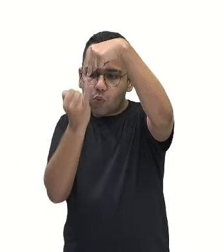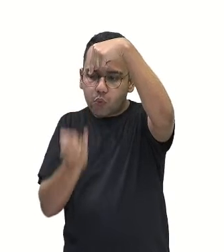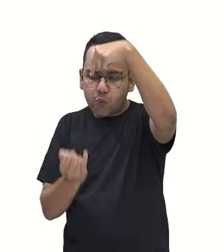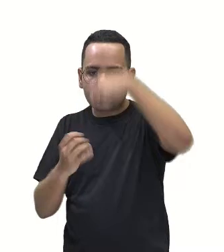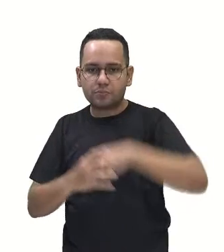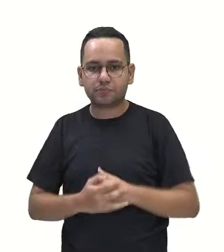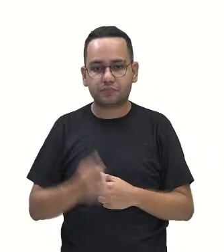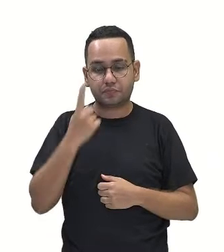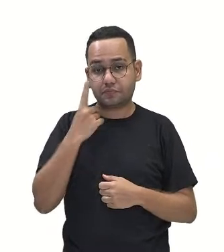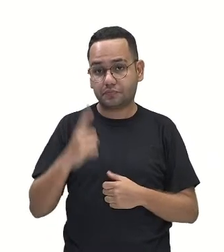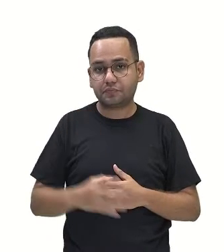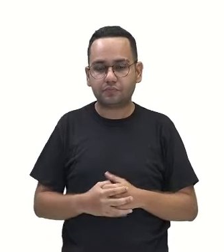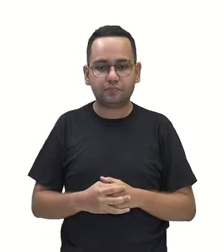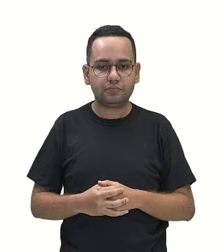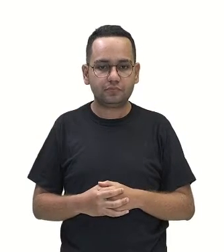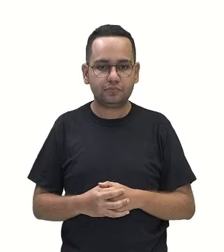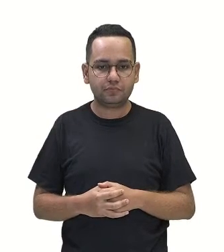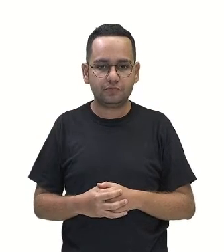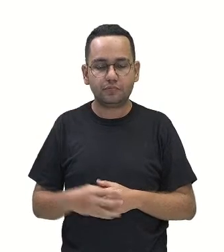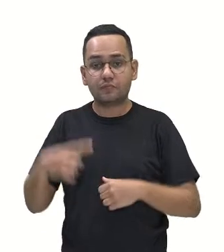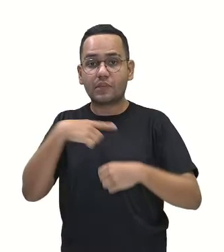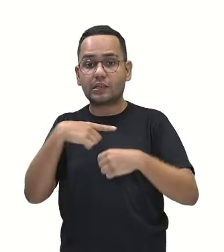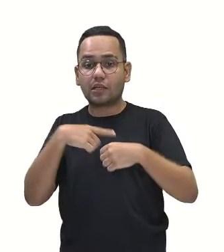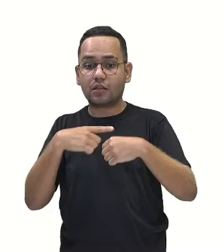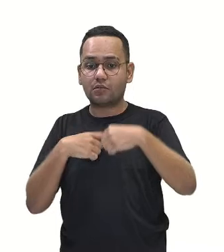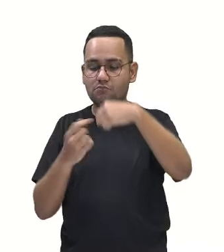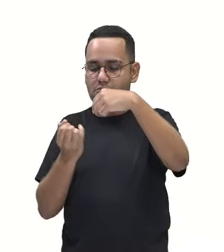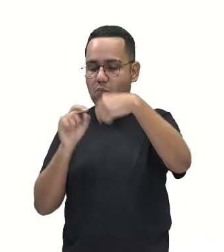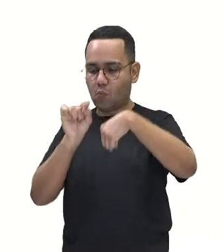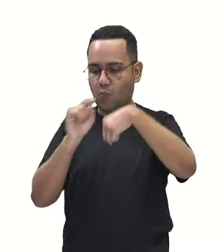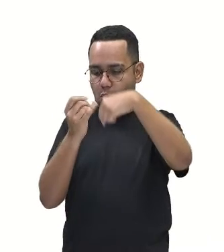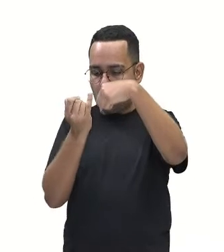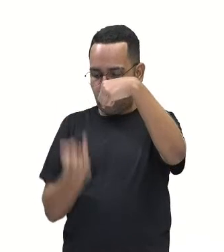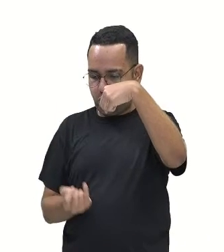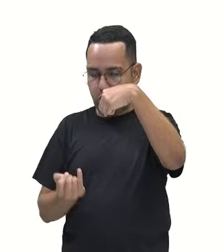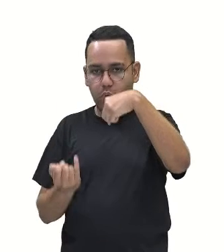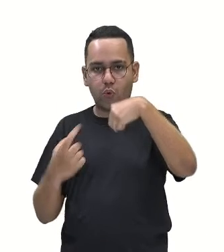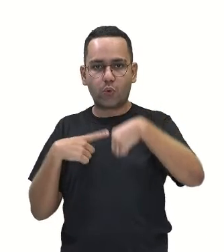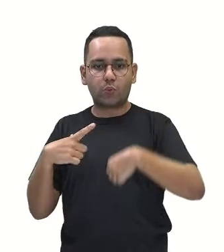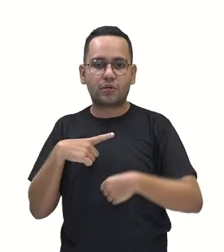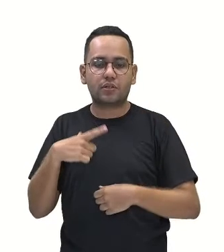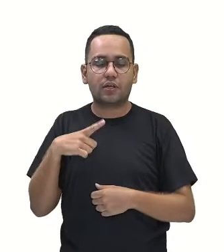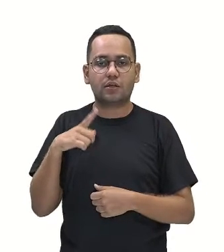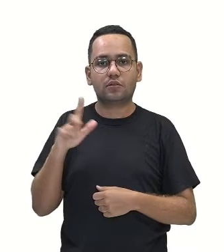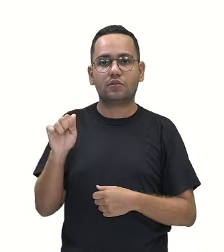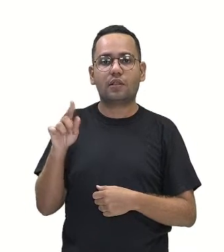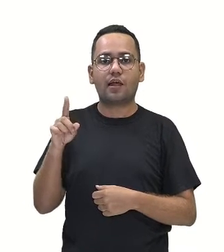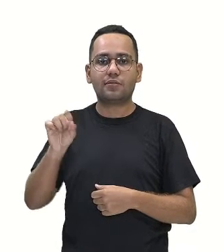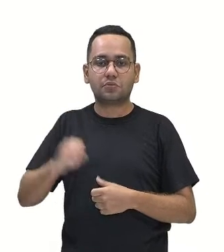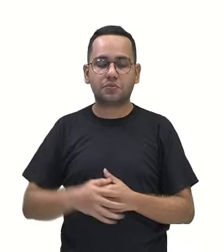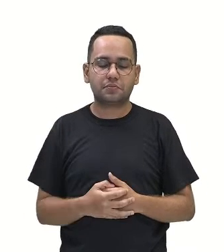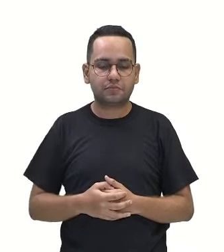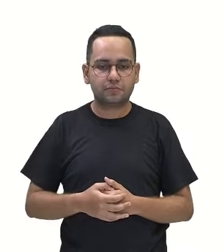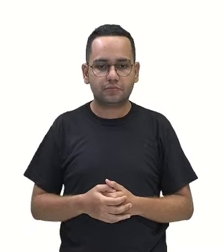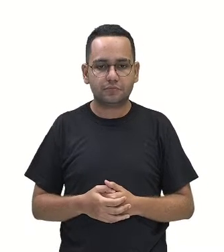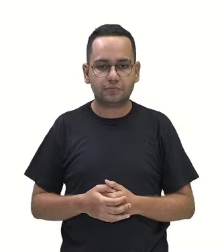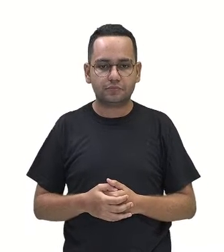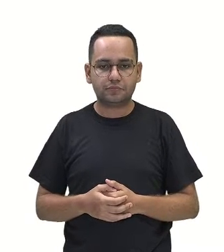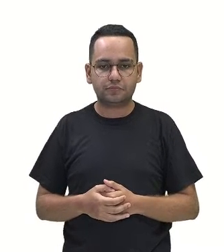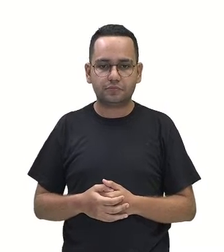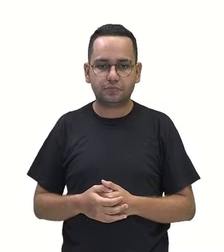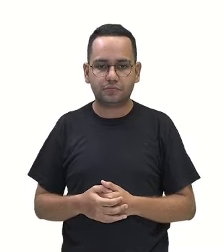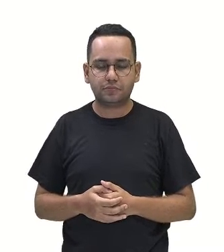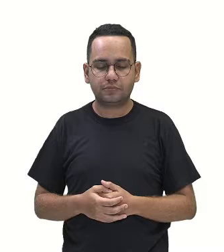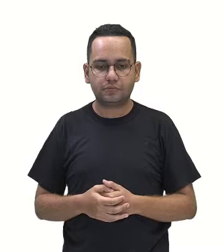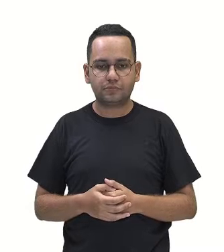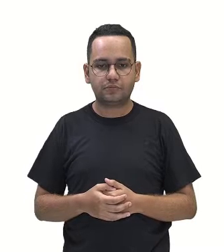aqui, até o ponto médio dos seus lados. Então, esse segmento aqui, ó, ele